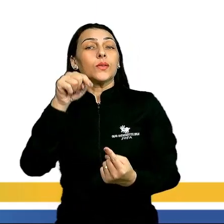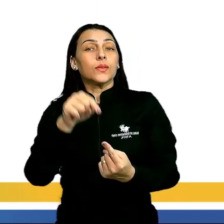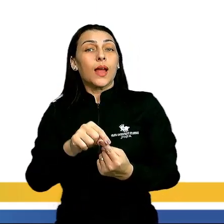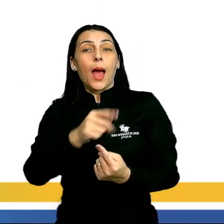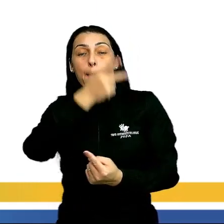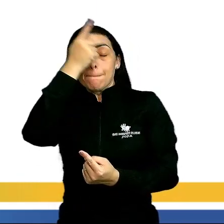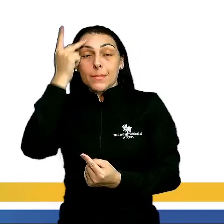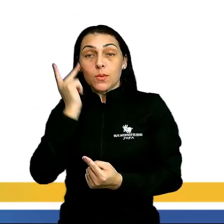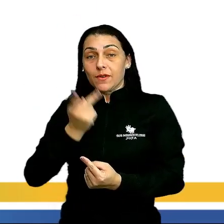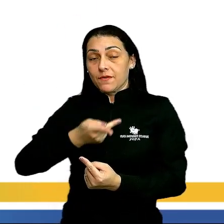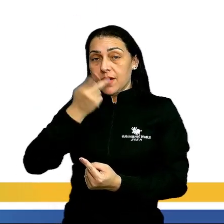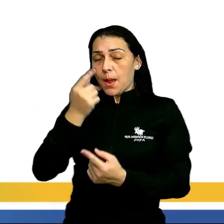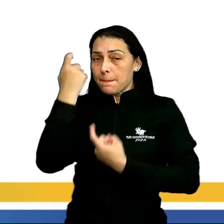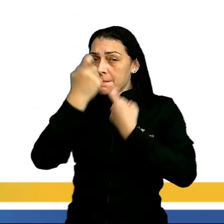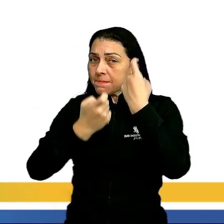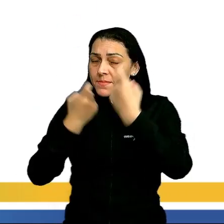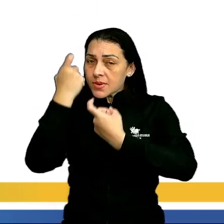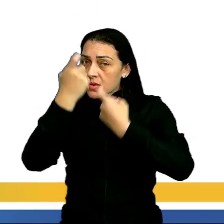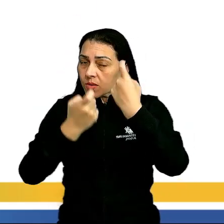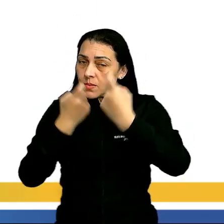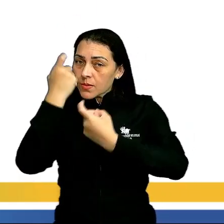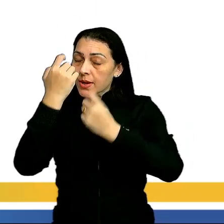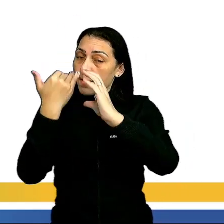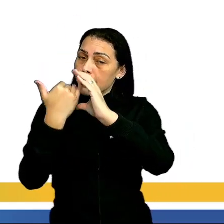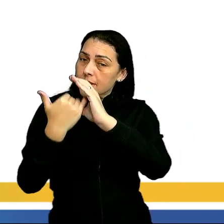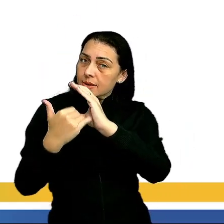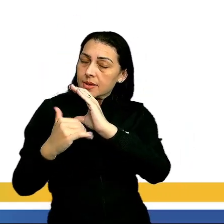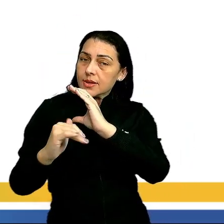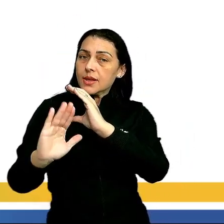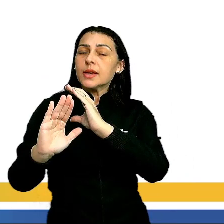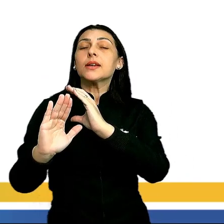emissor preocupa-se de maneira que a mensagem